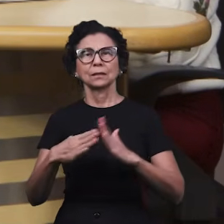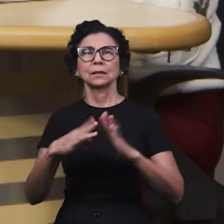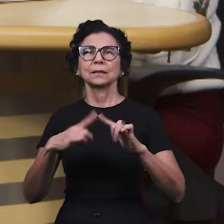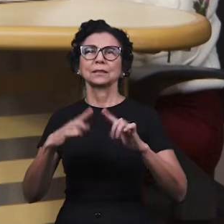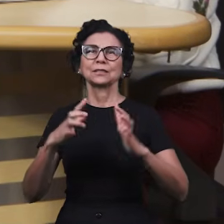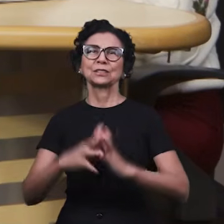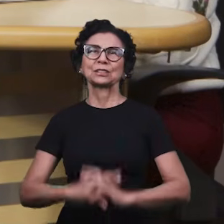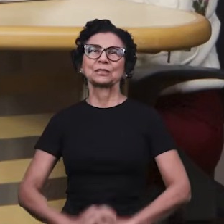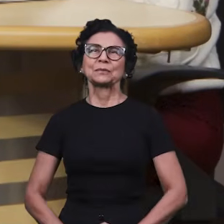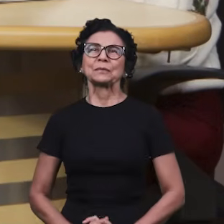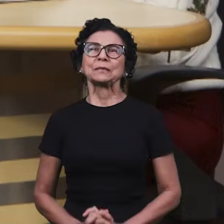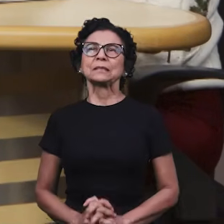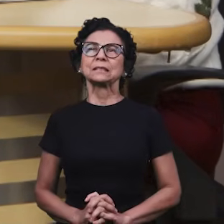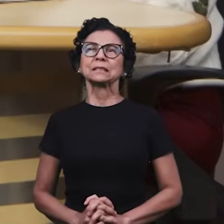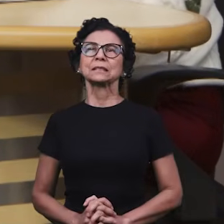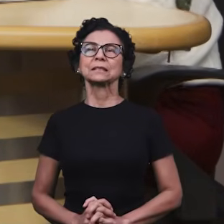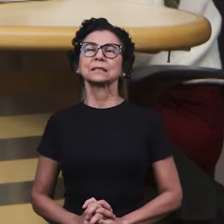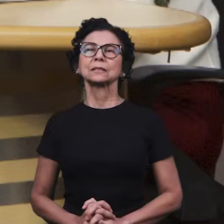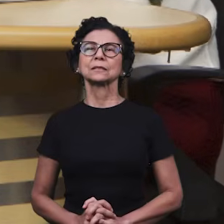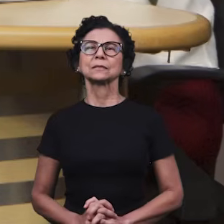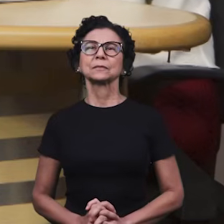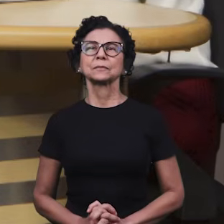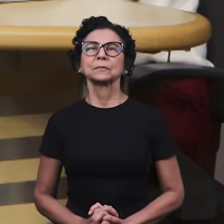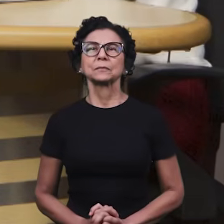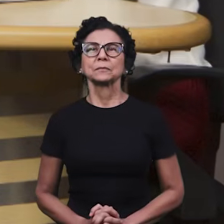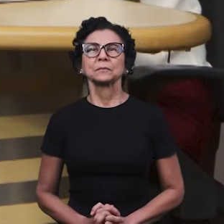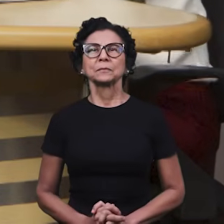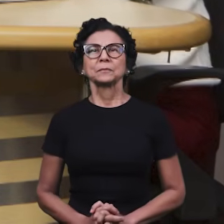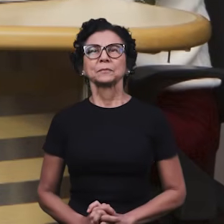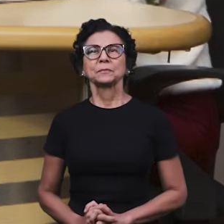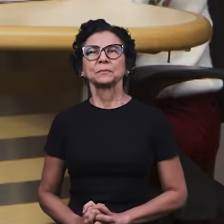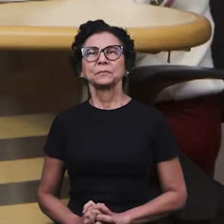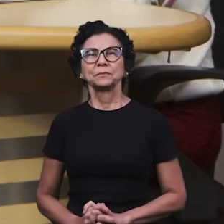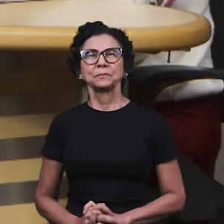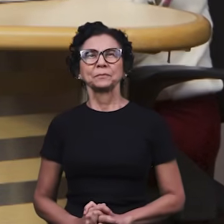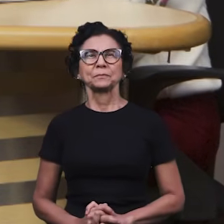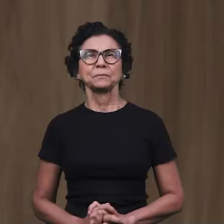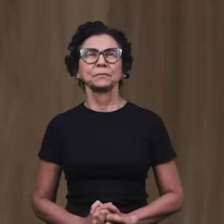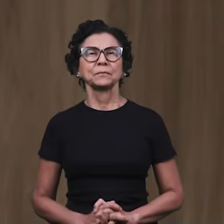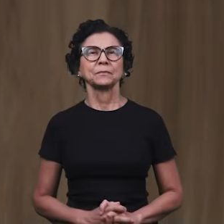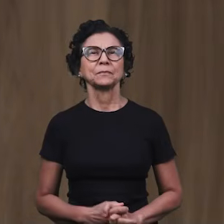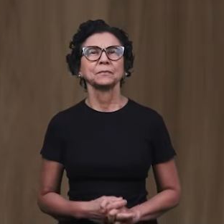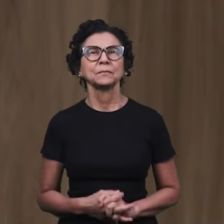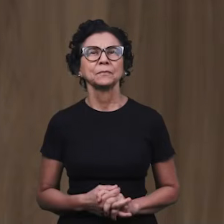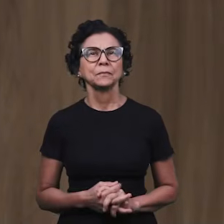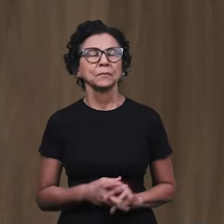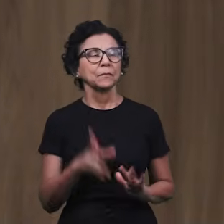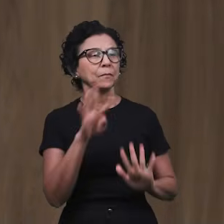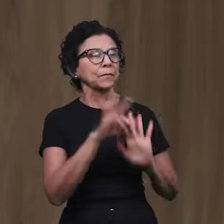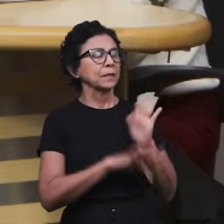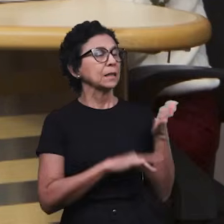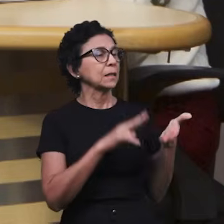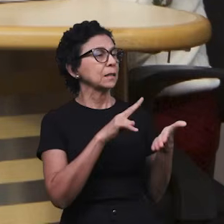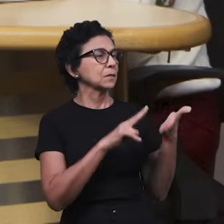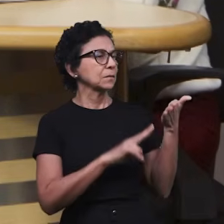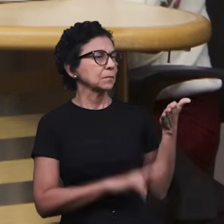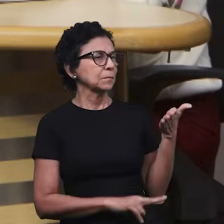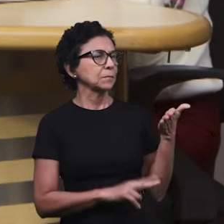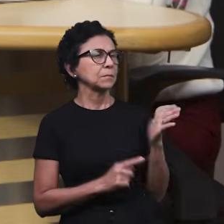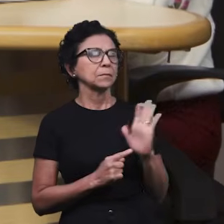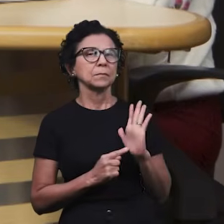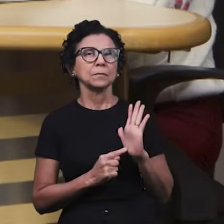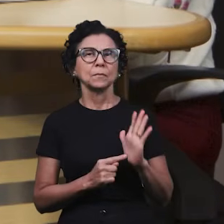né? E nós temos um texto, né, Kézia, lá em Filipenses, você pode ler para nós? Verdade, Fernanda. Que